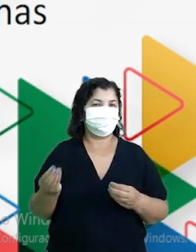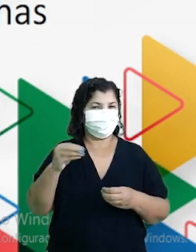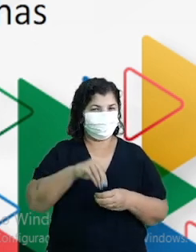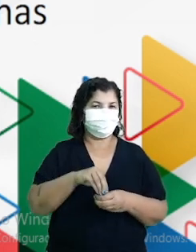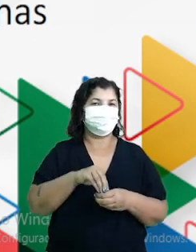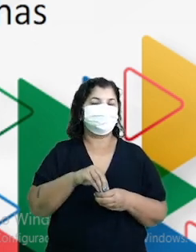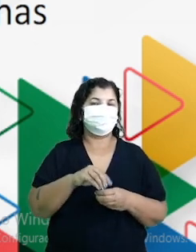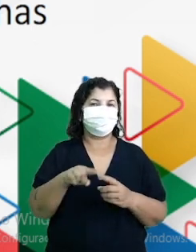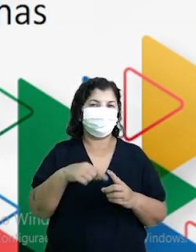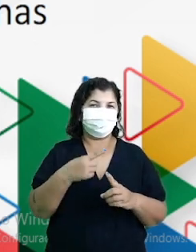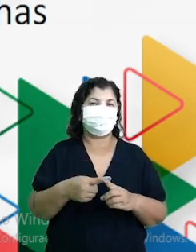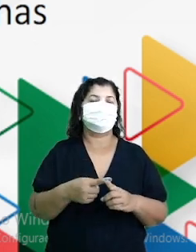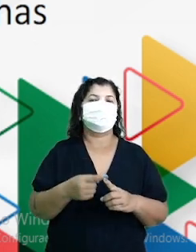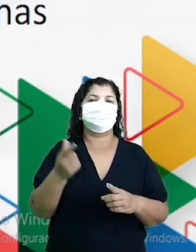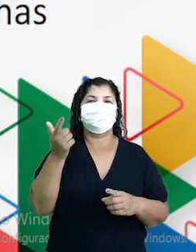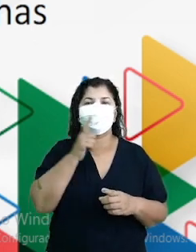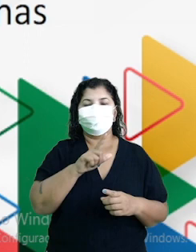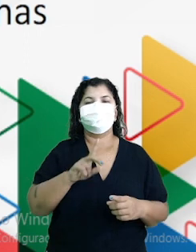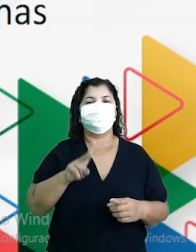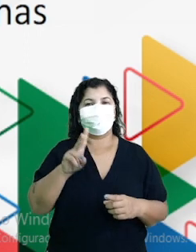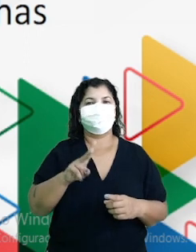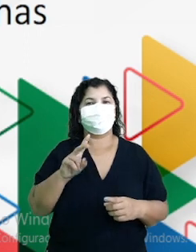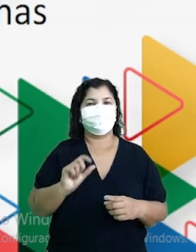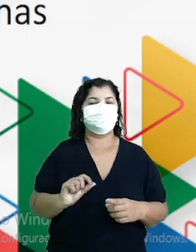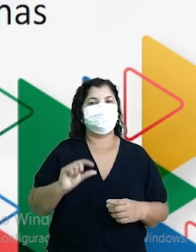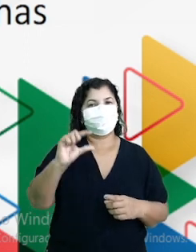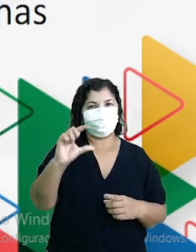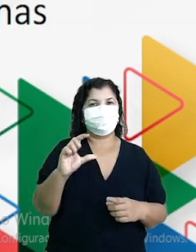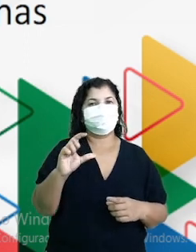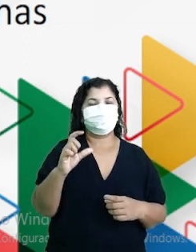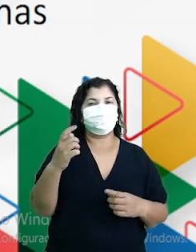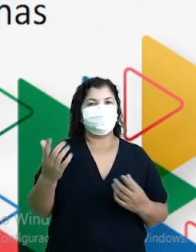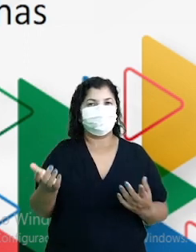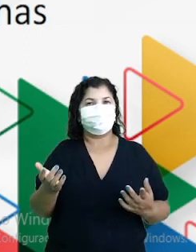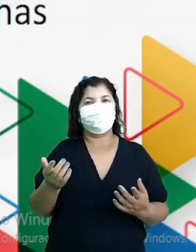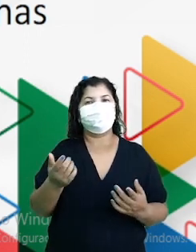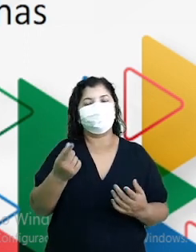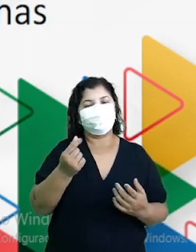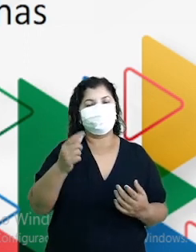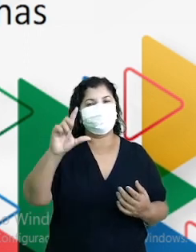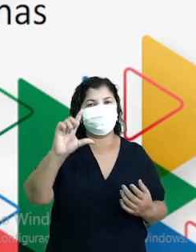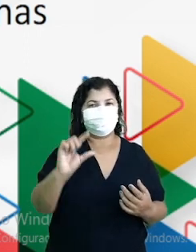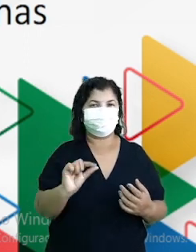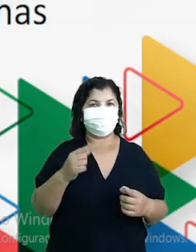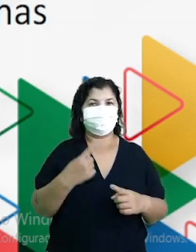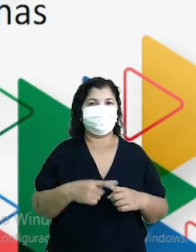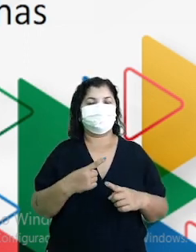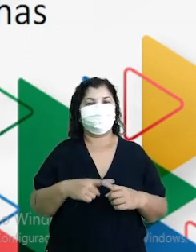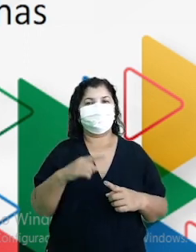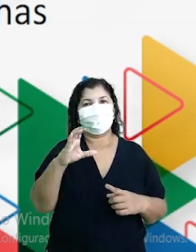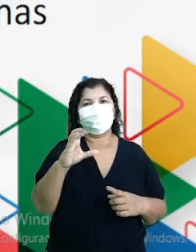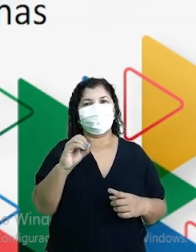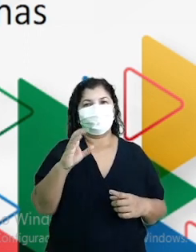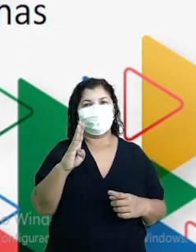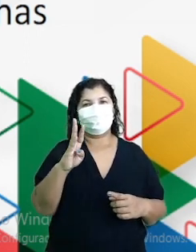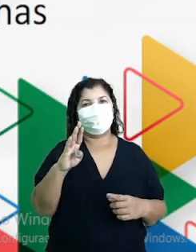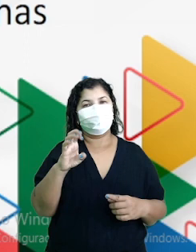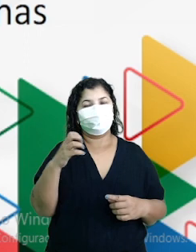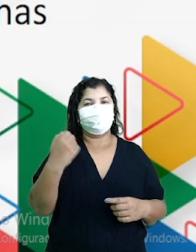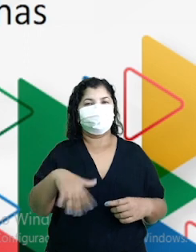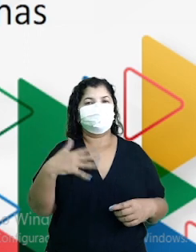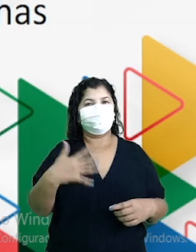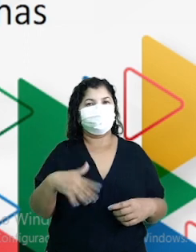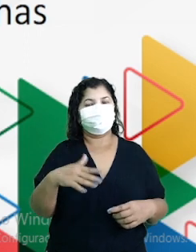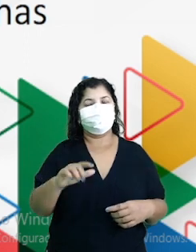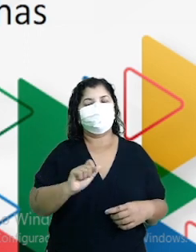quê? Para conseguir uma voltagem mais elevada. Para baratear o preço, porque cobre custa muito mais caro do que manganês,